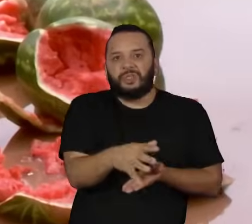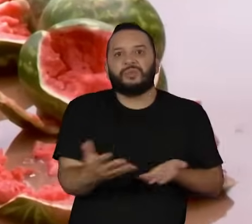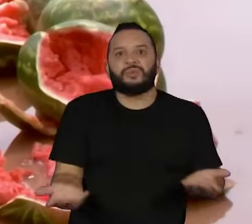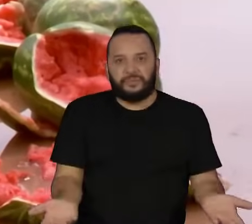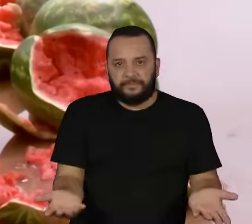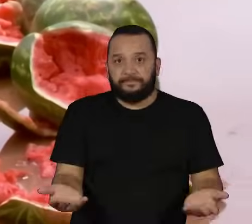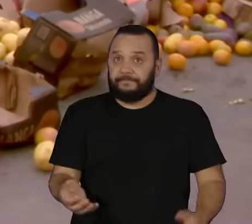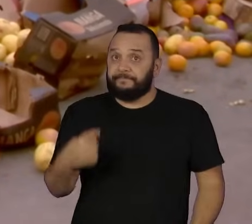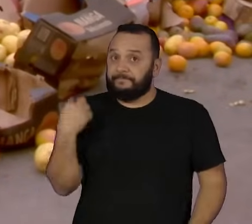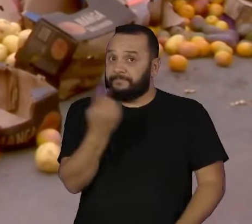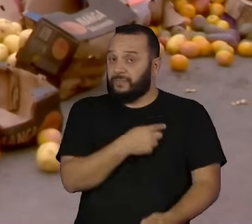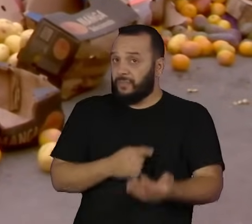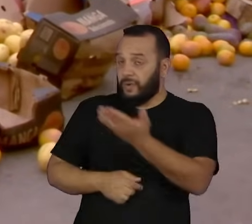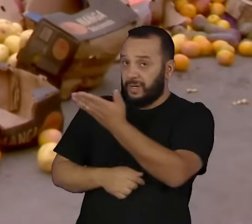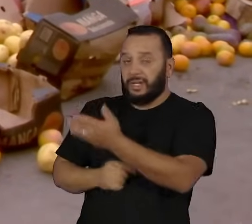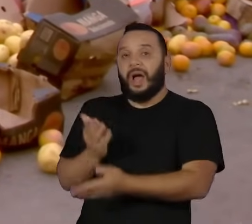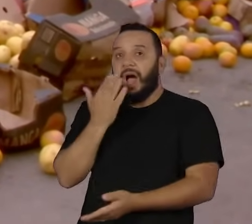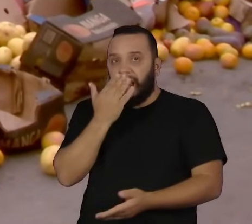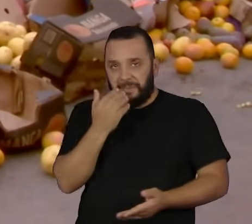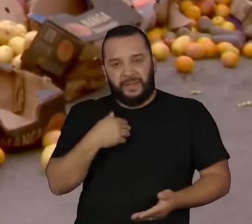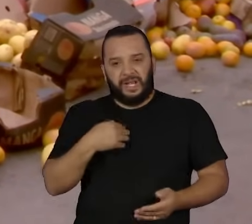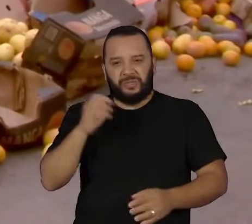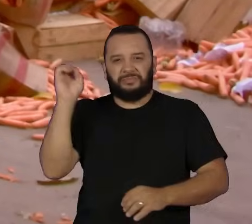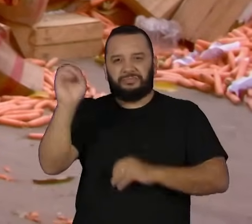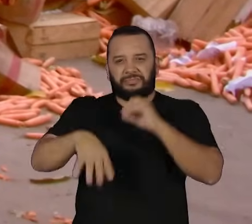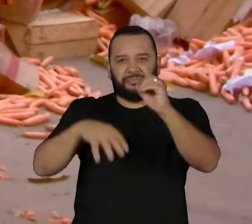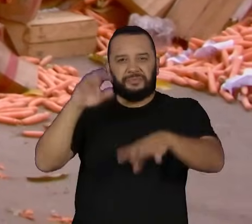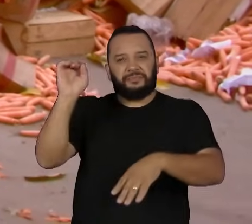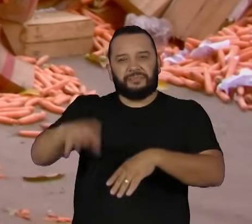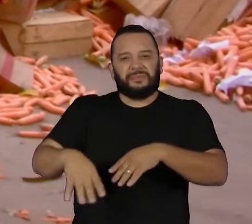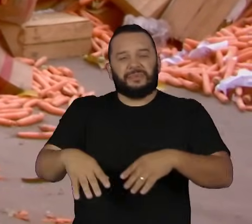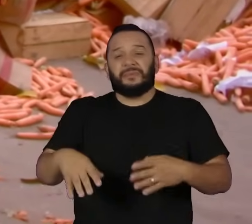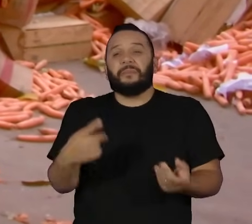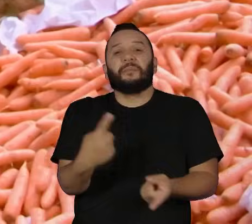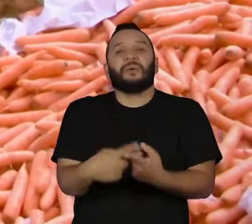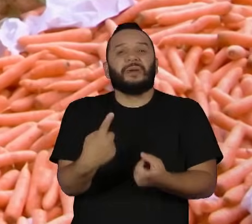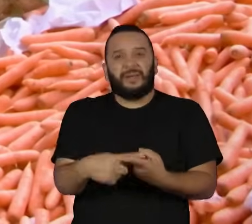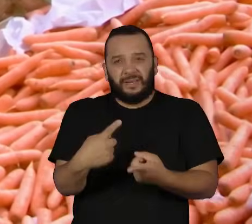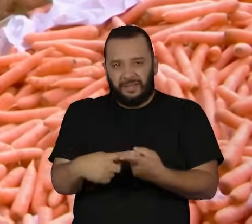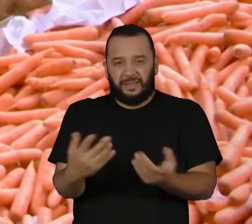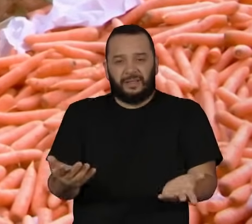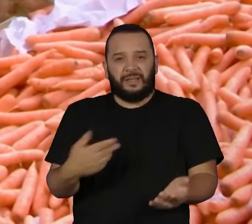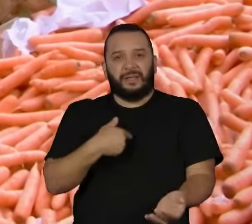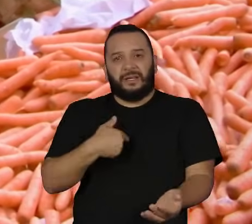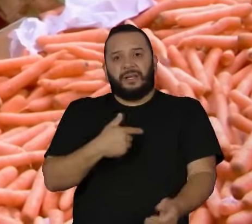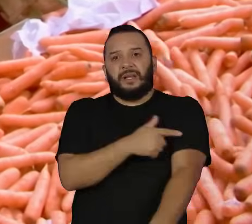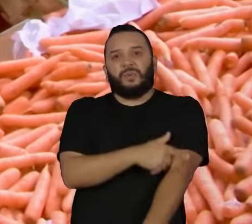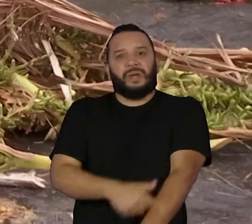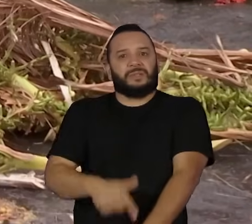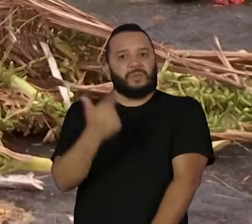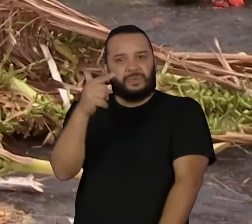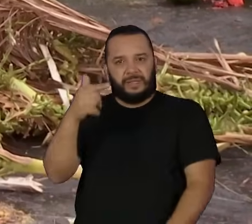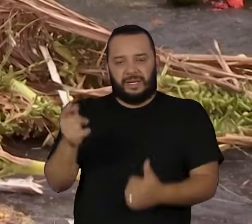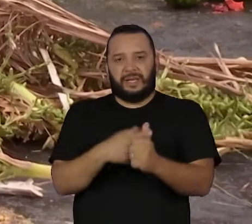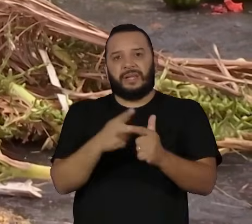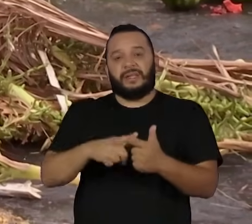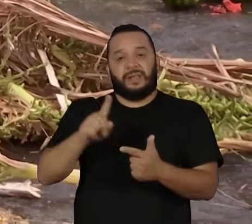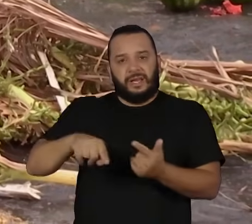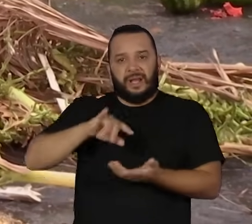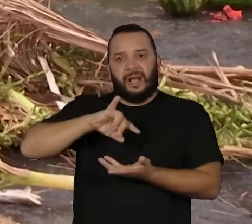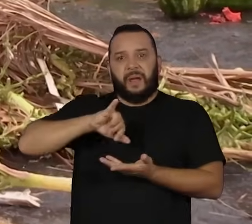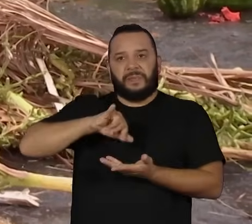Nós jogamos tantos alimentos no lixo por uma questão mesmo de aquela má educação, o capitalismo. Somos gerações